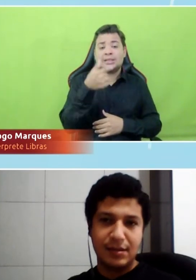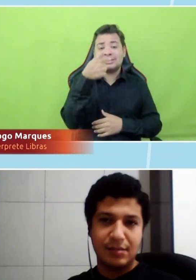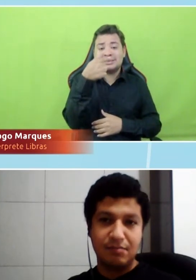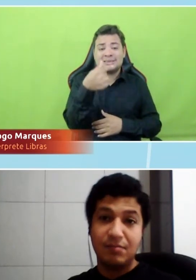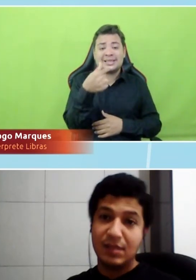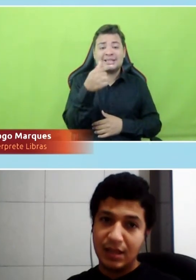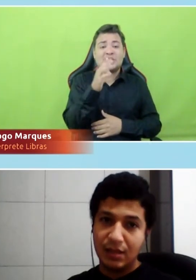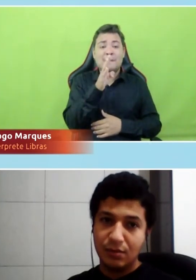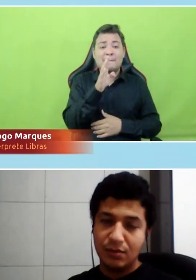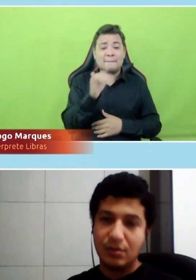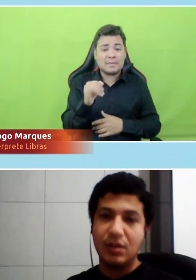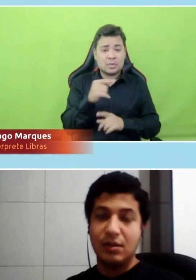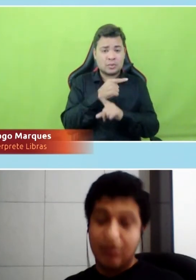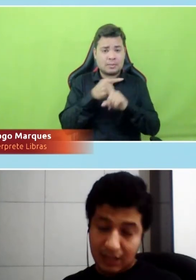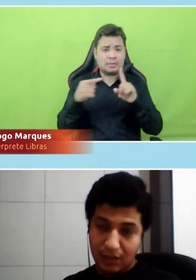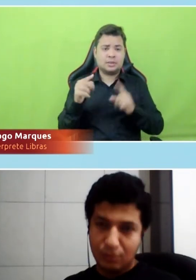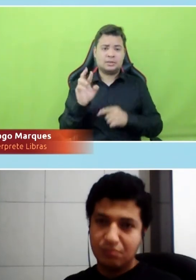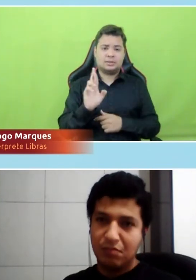reais. Seguido,